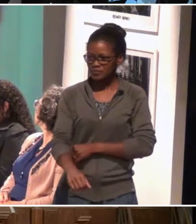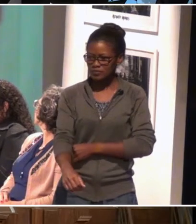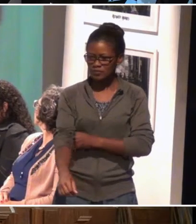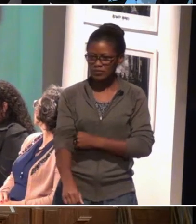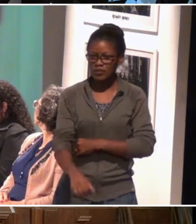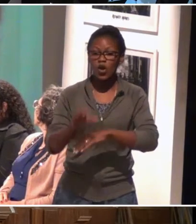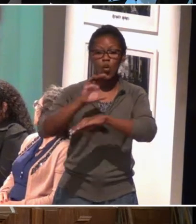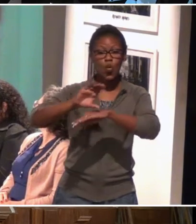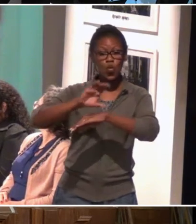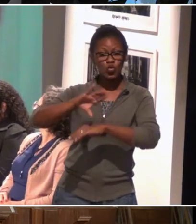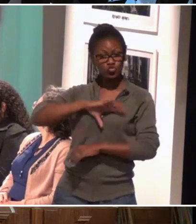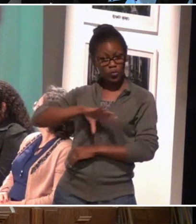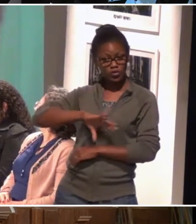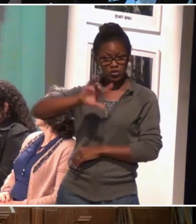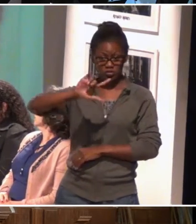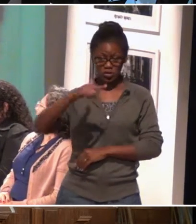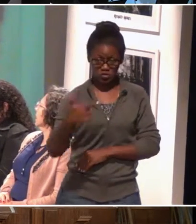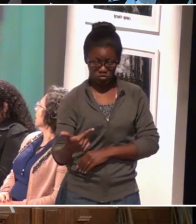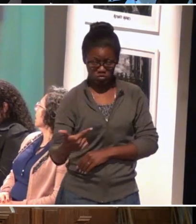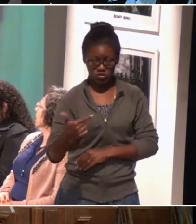o curso de português como segunda língua.